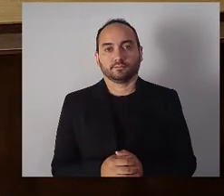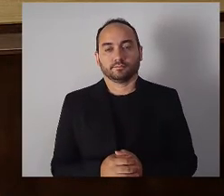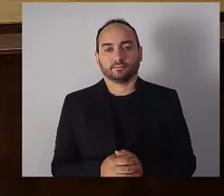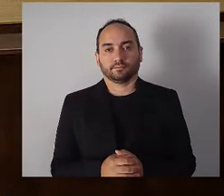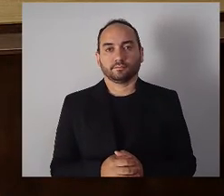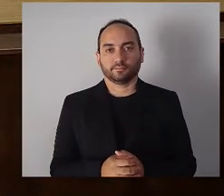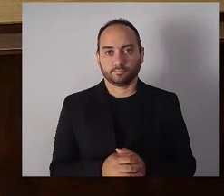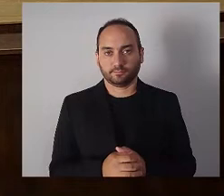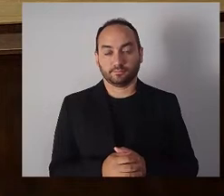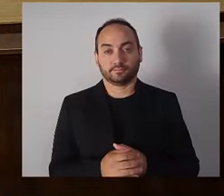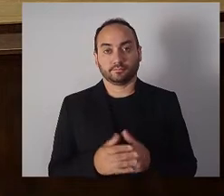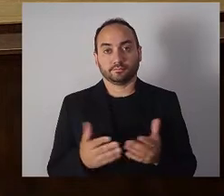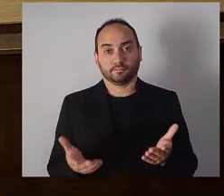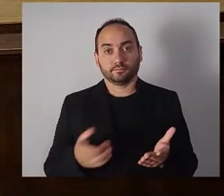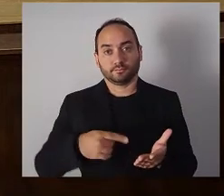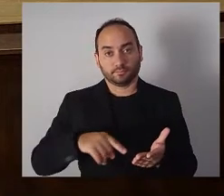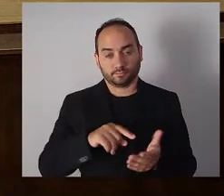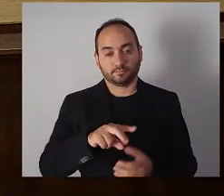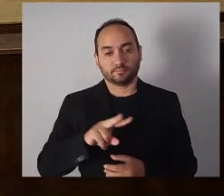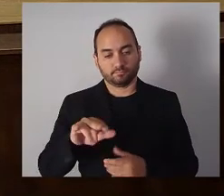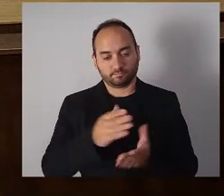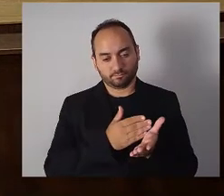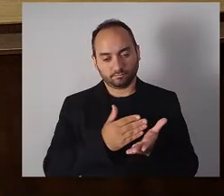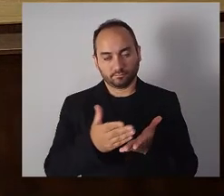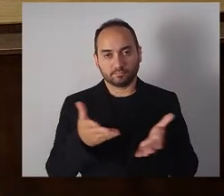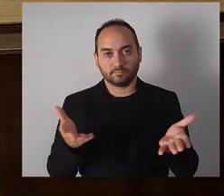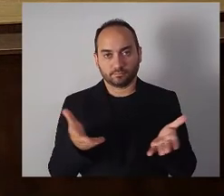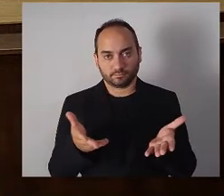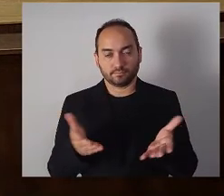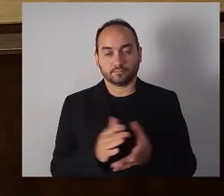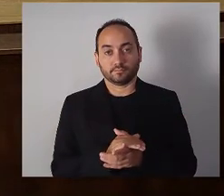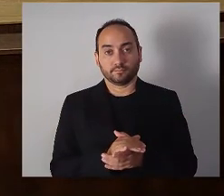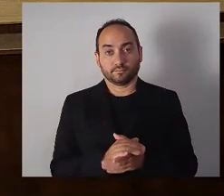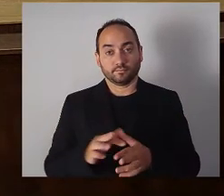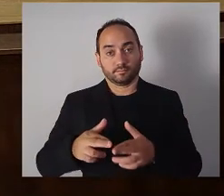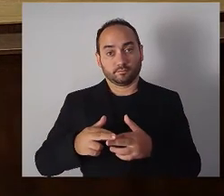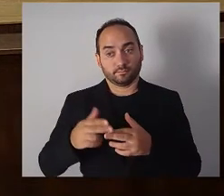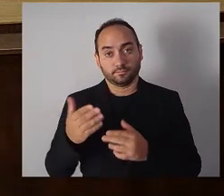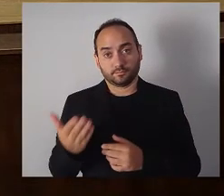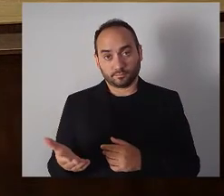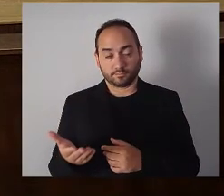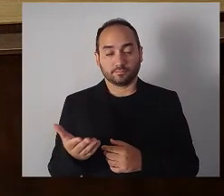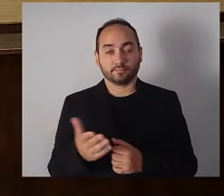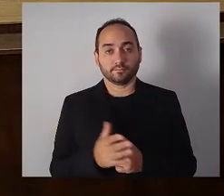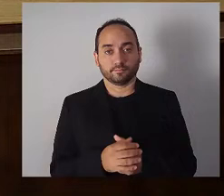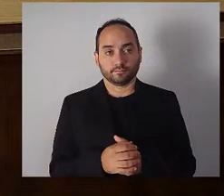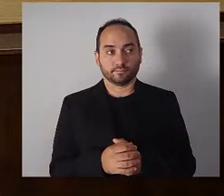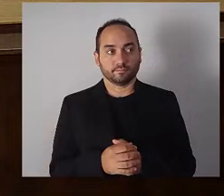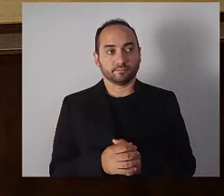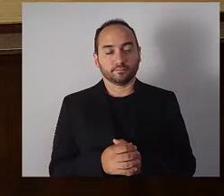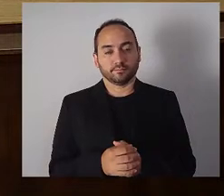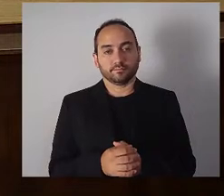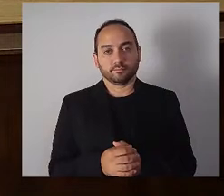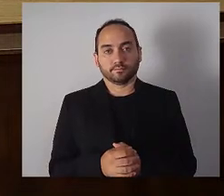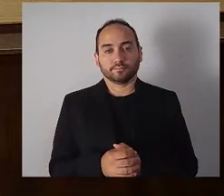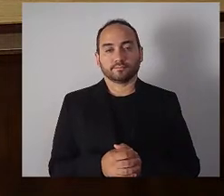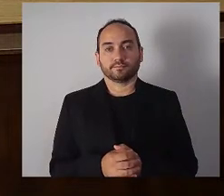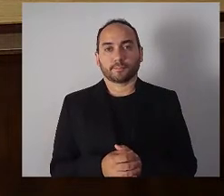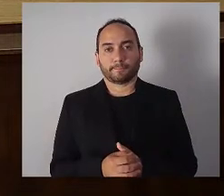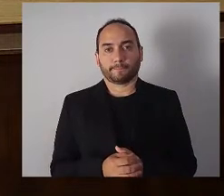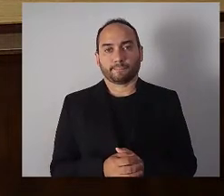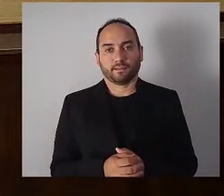Certo? Então, nós vamos começar aqui, requerido ainda, aqui no caso,